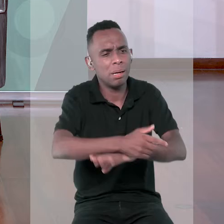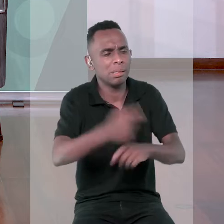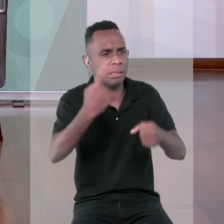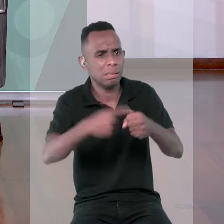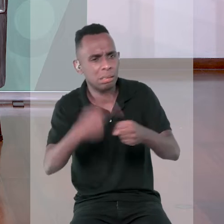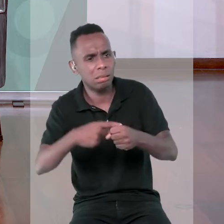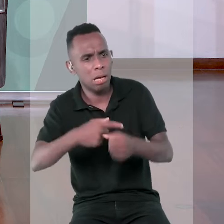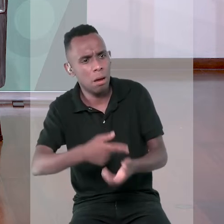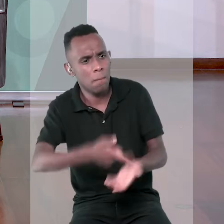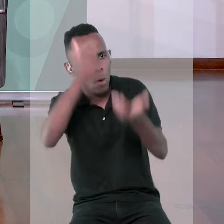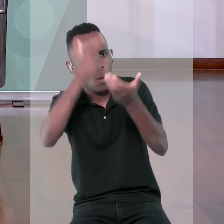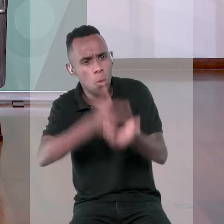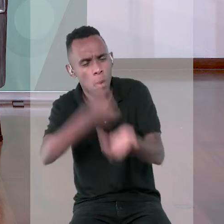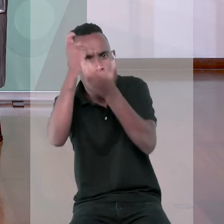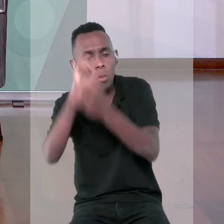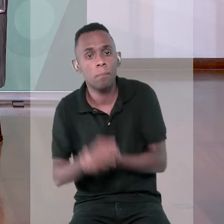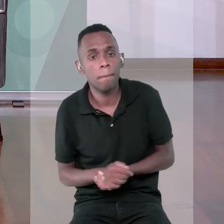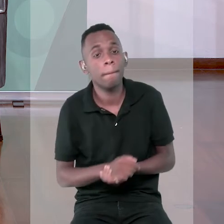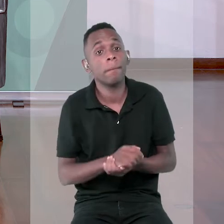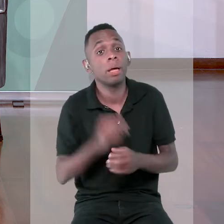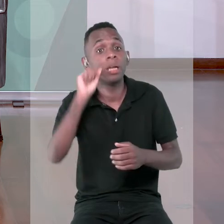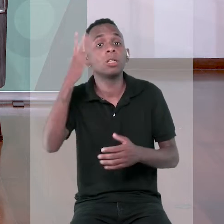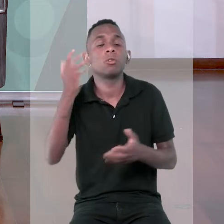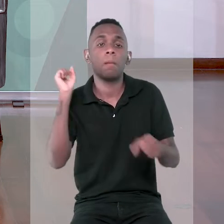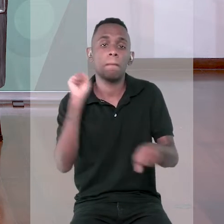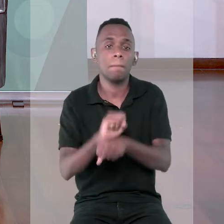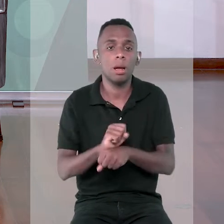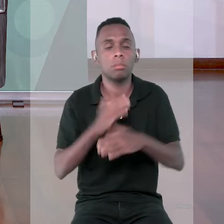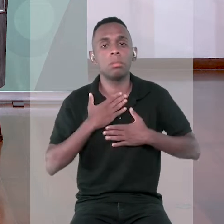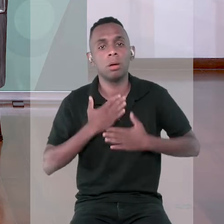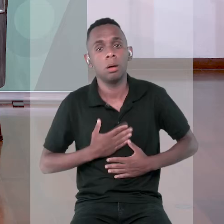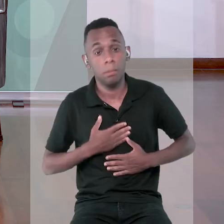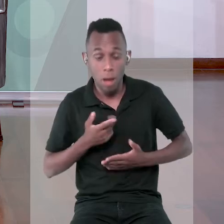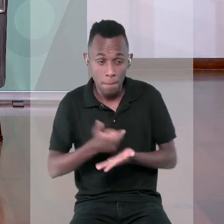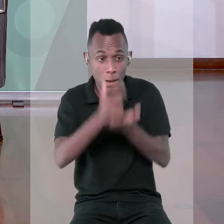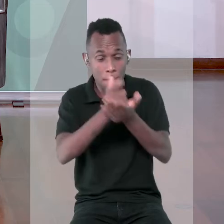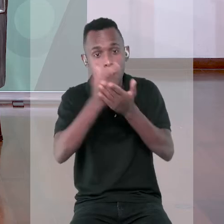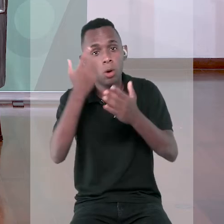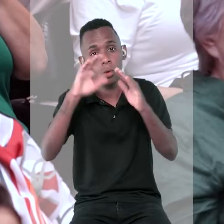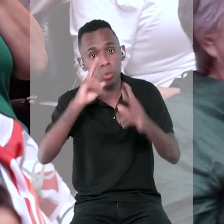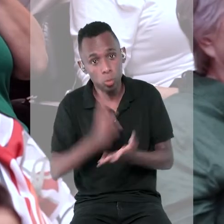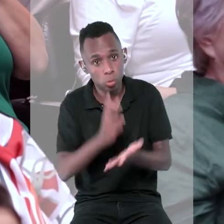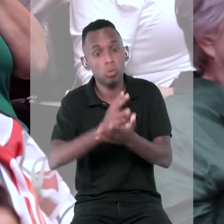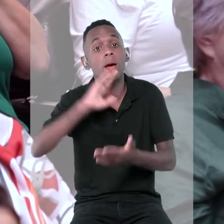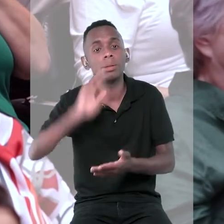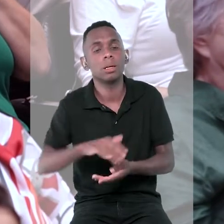cidade, bombardeiam, etc. E aí, numa hora que eles resolvem parar um pouco para descansar e continuar bombardeando à tarde,